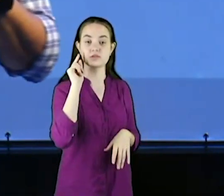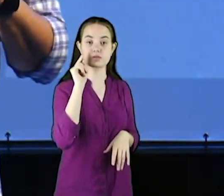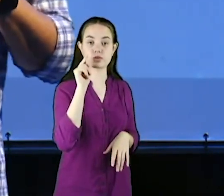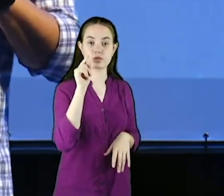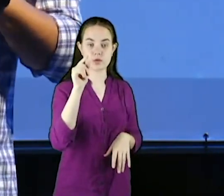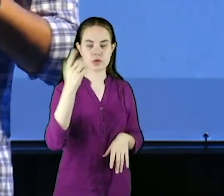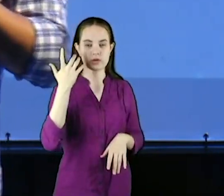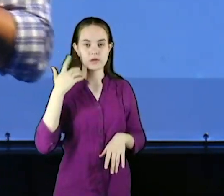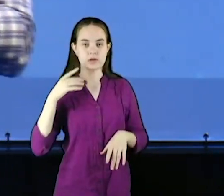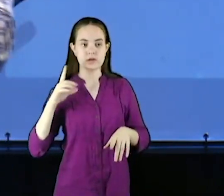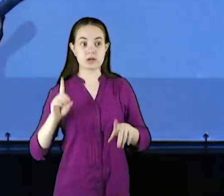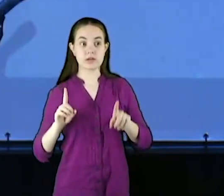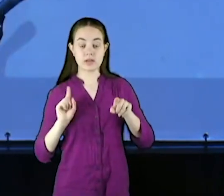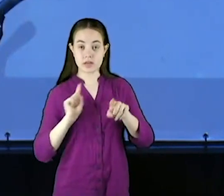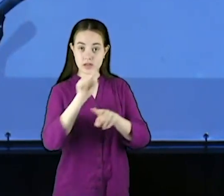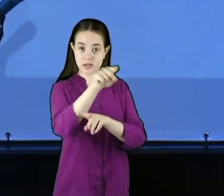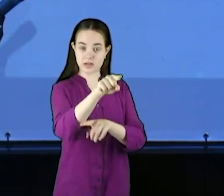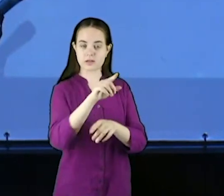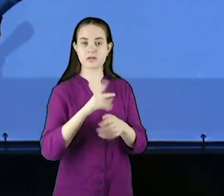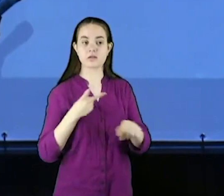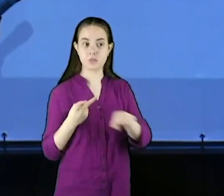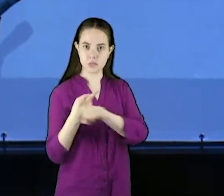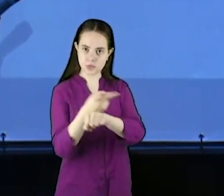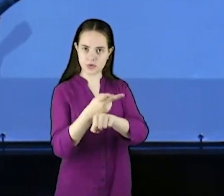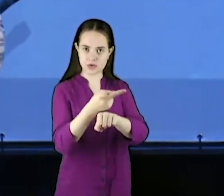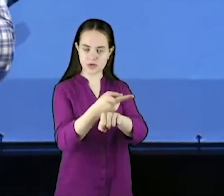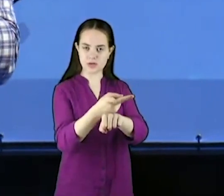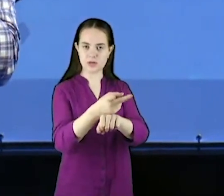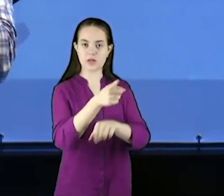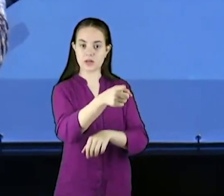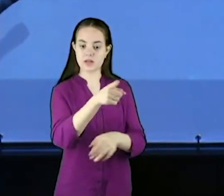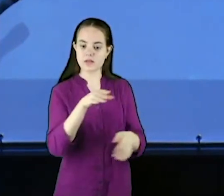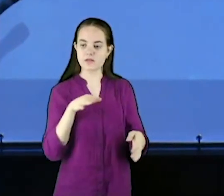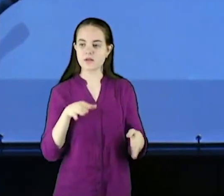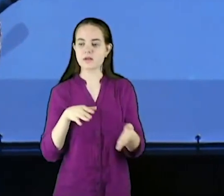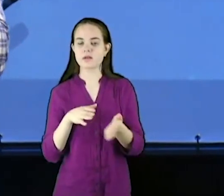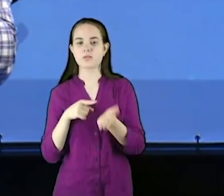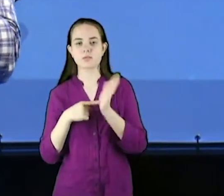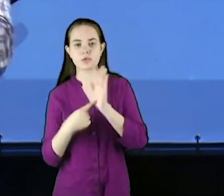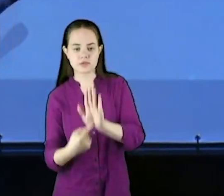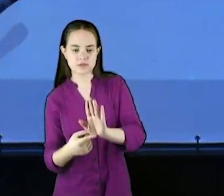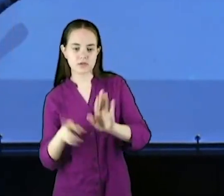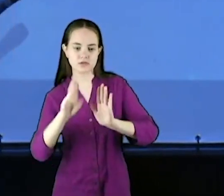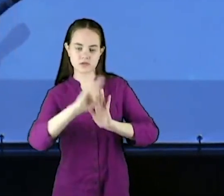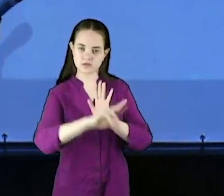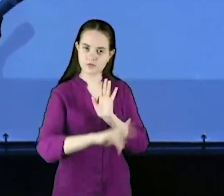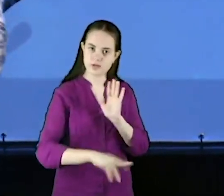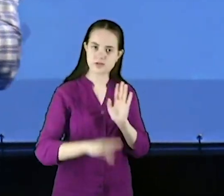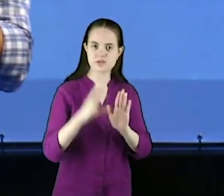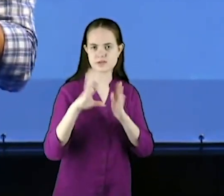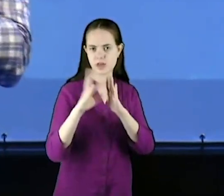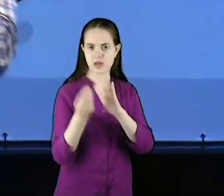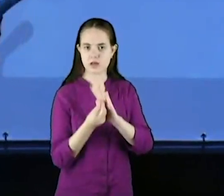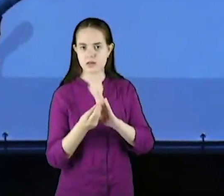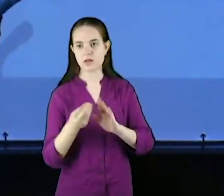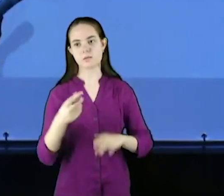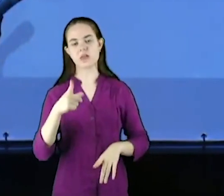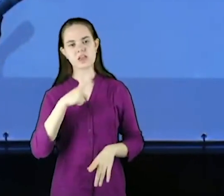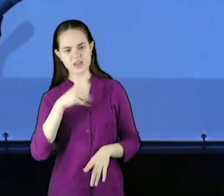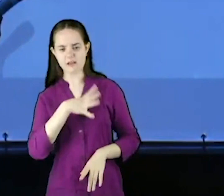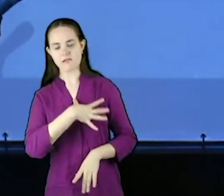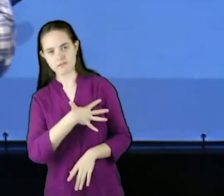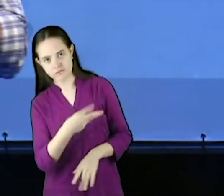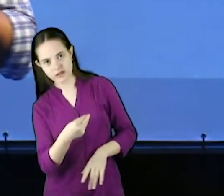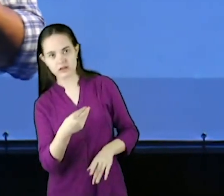célula, você vai conversar com o Christian, ele vai te indicar um líder de célula e uma célula para você que tem filho, para você que não tem filho, para você que é casado, para você